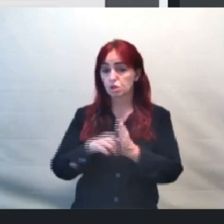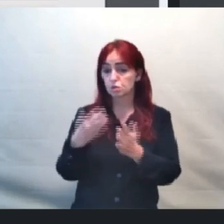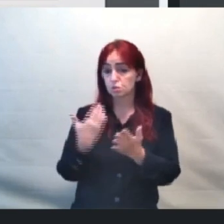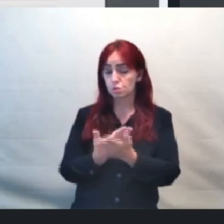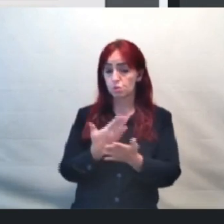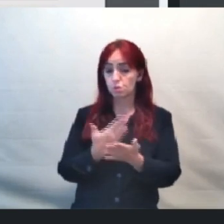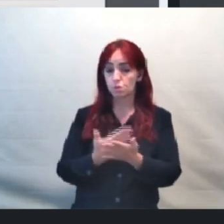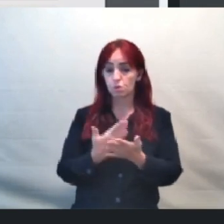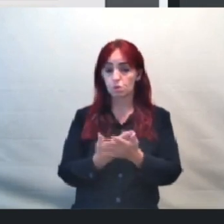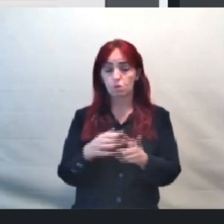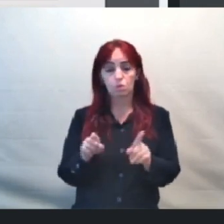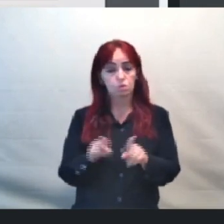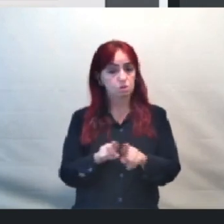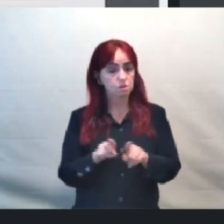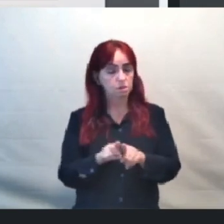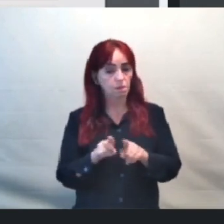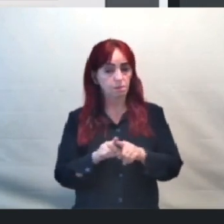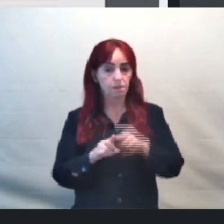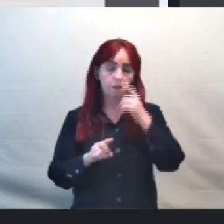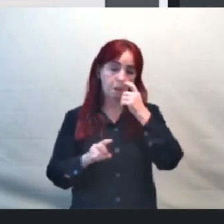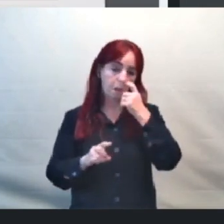a de relativa às barragens,